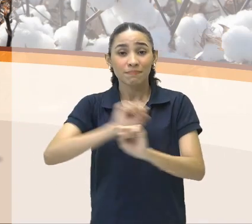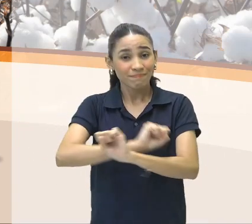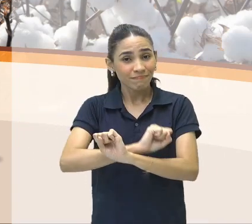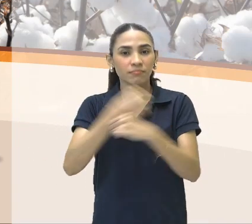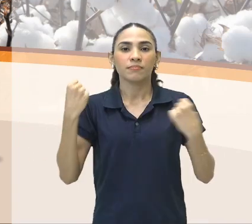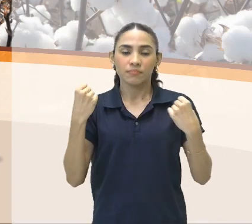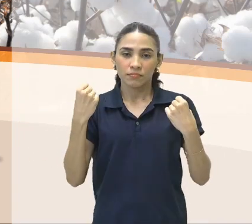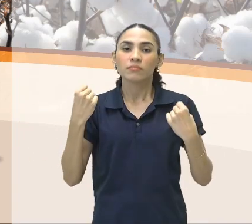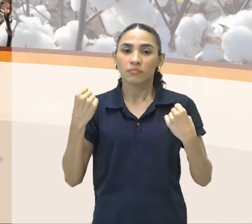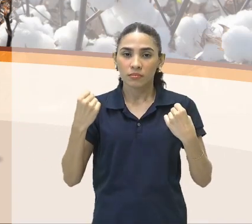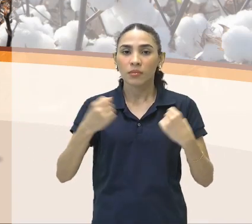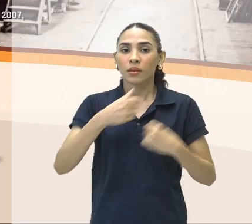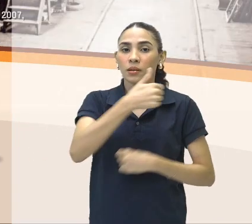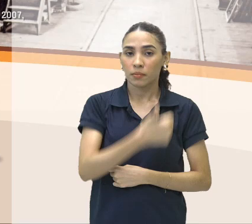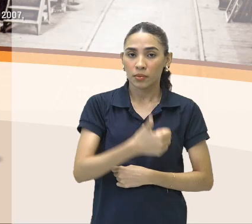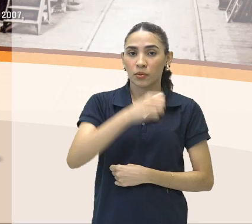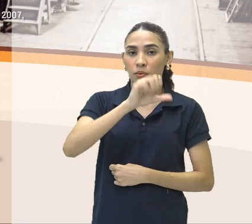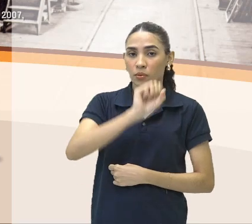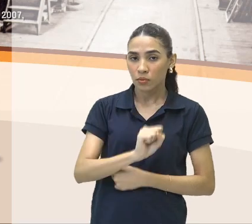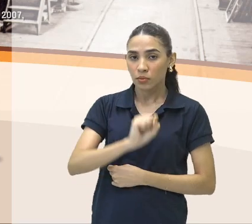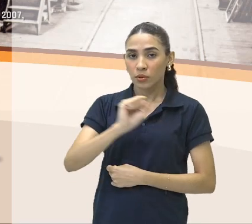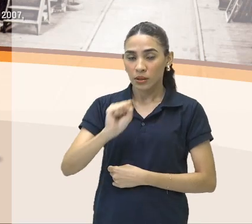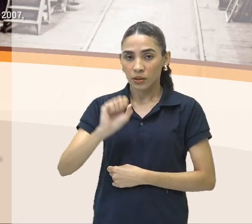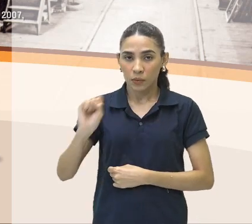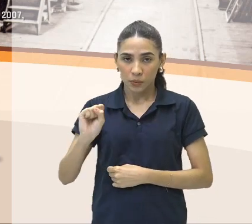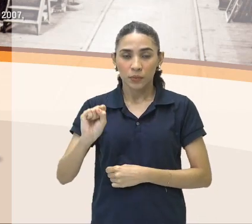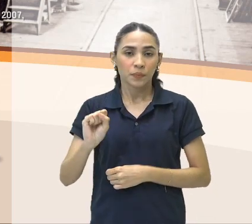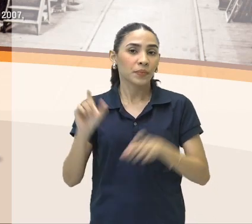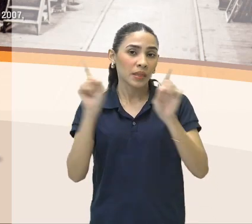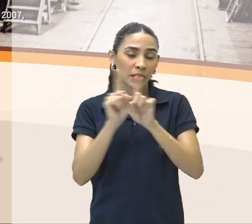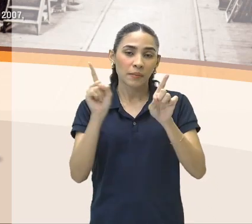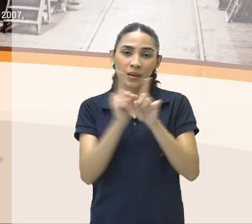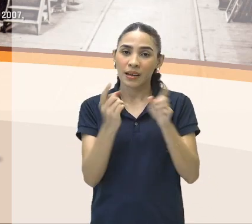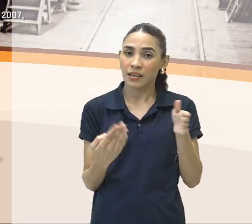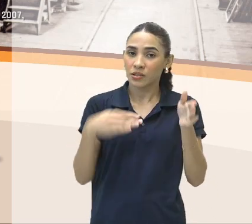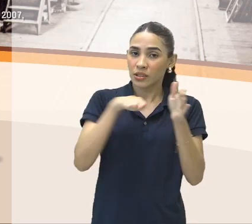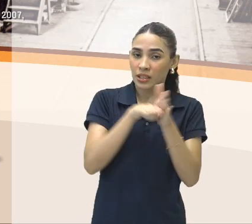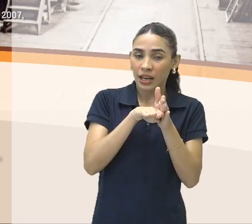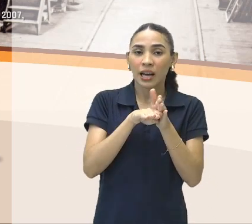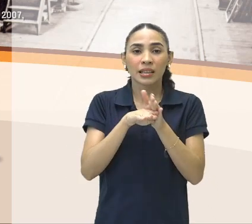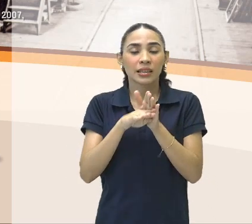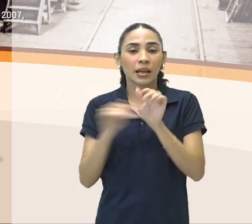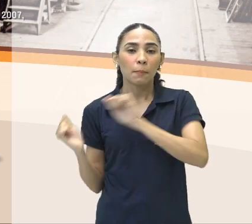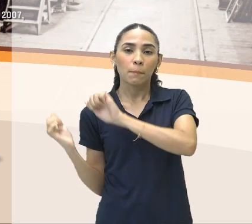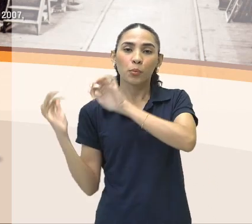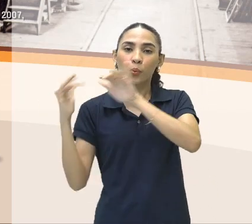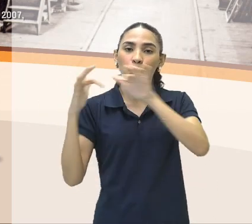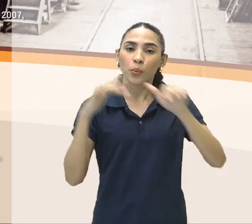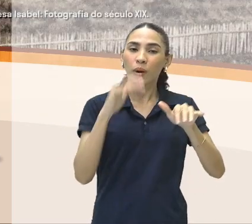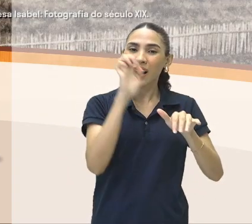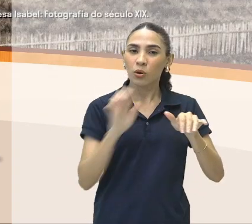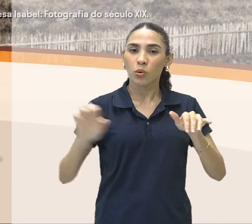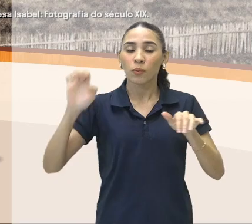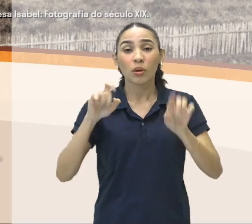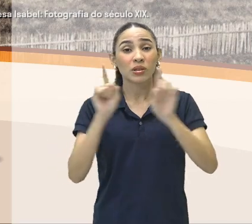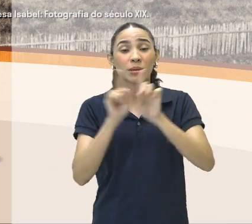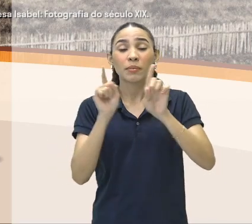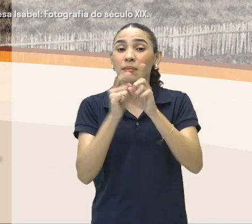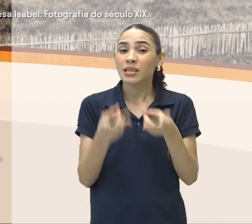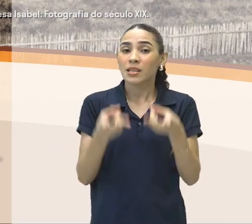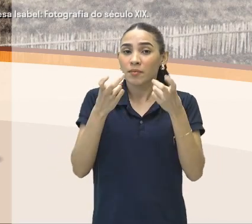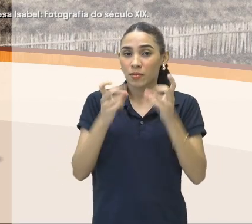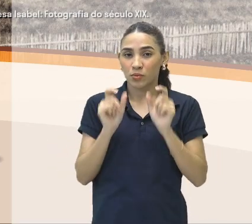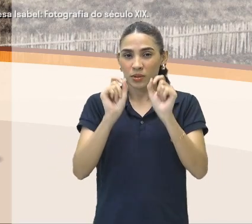da escravidão em 1888 e a chegada de imigrantes europeus. Vamos observar também